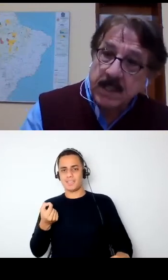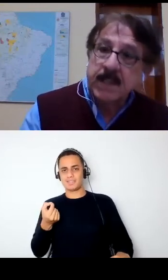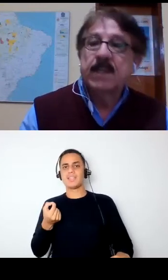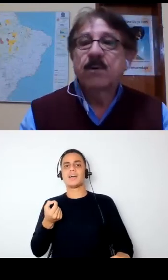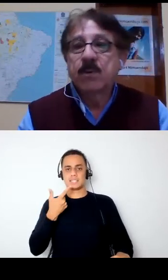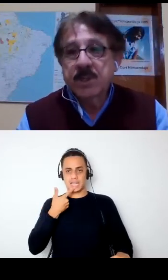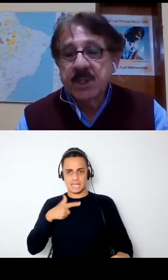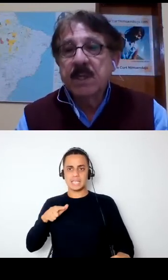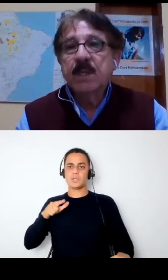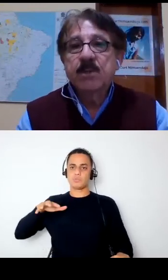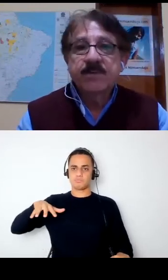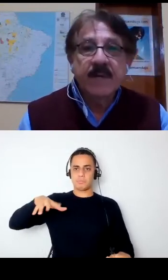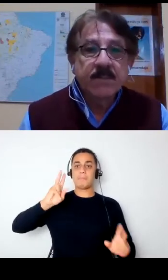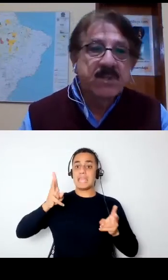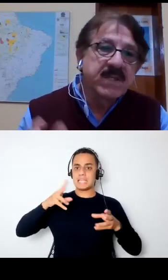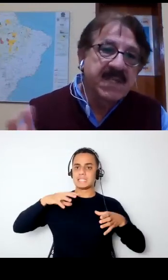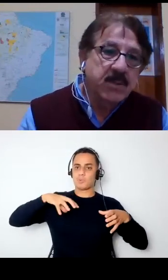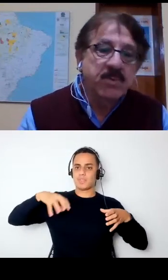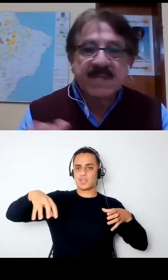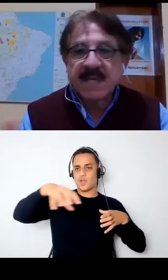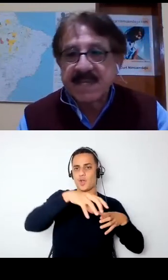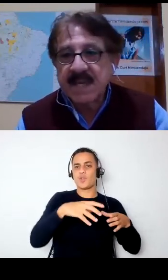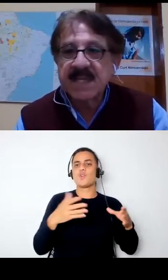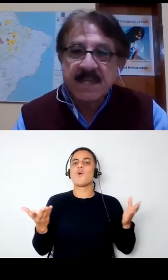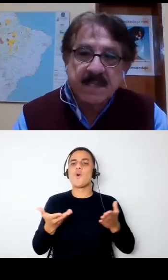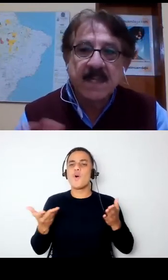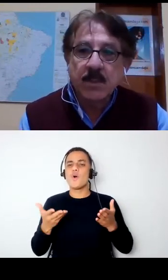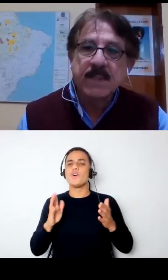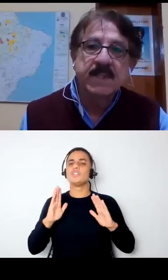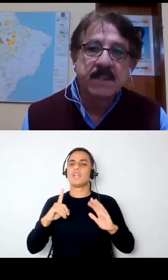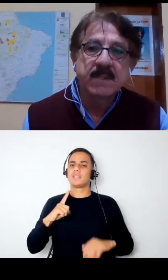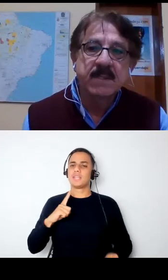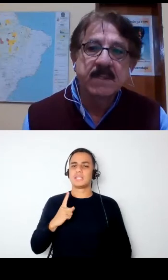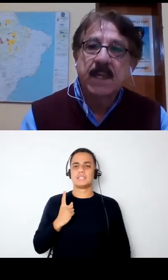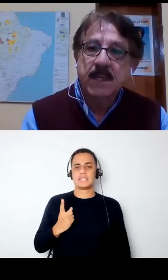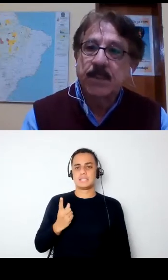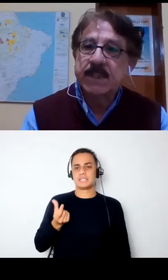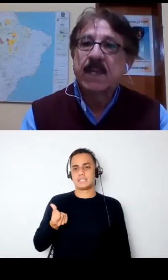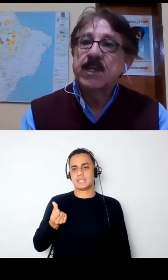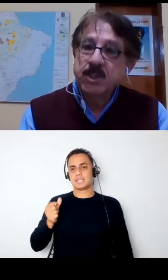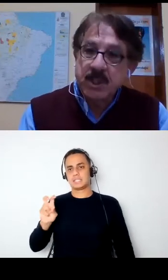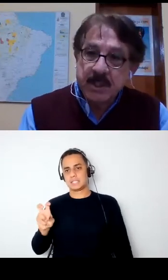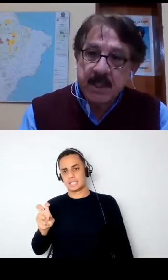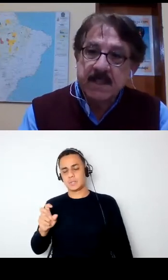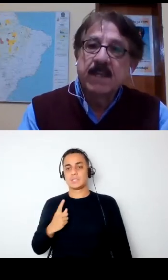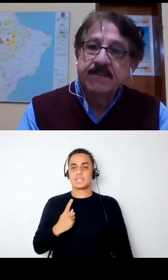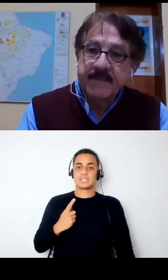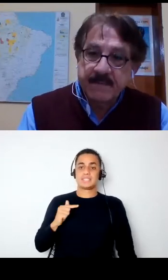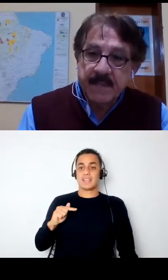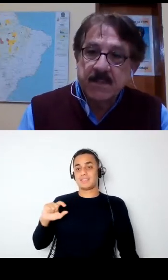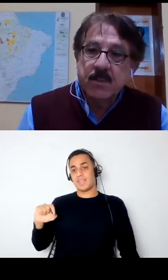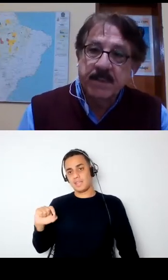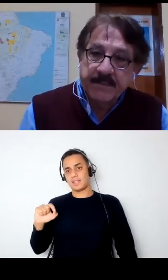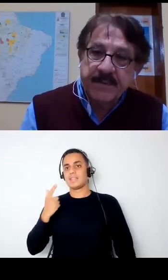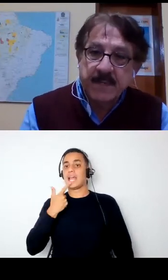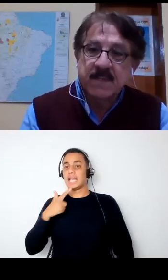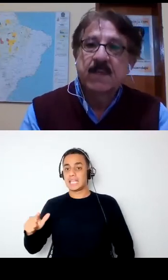hoje nós falamos de 165 a 170 línguas indígenas